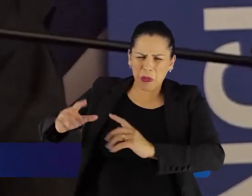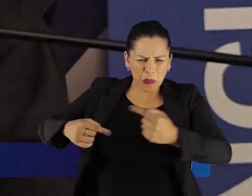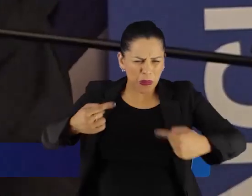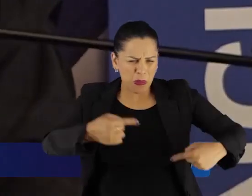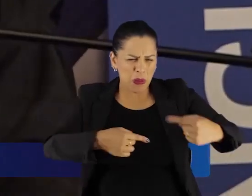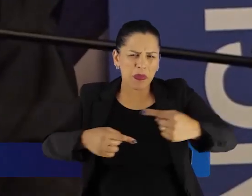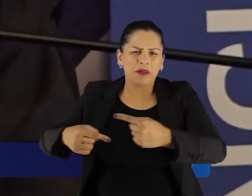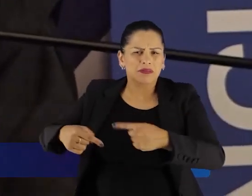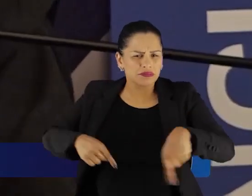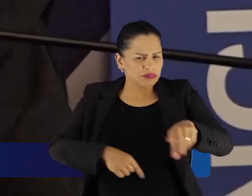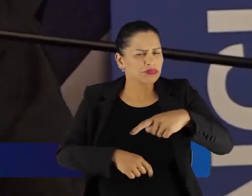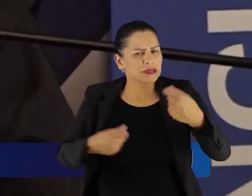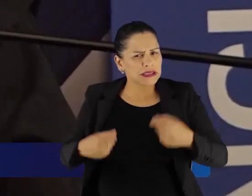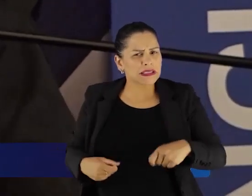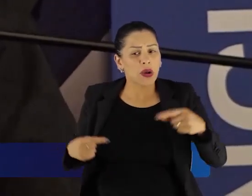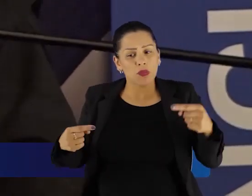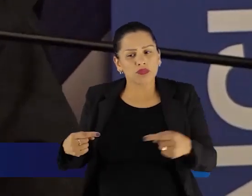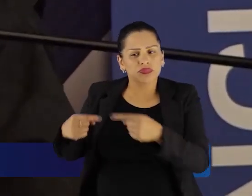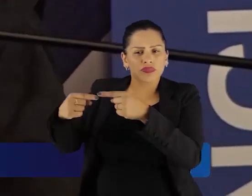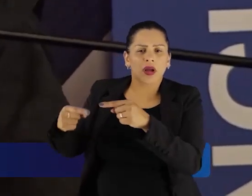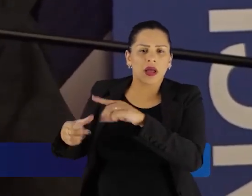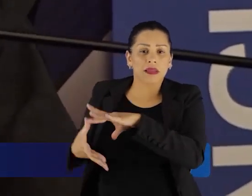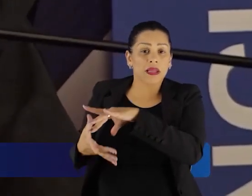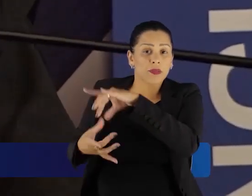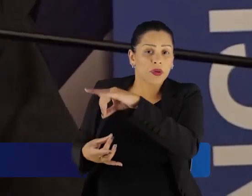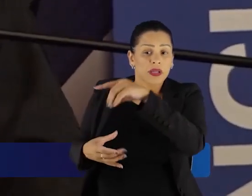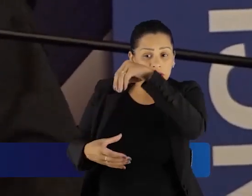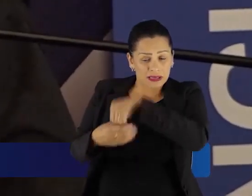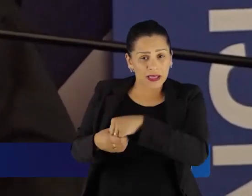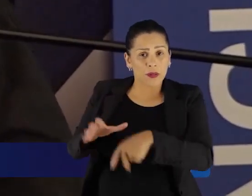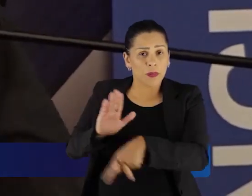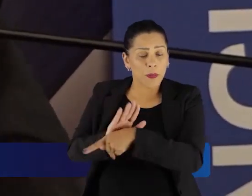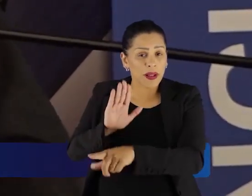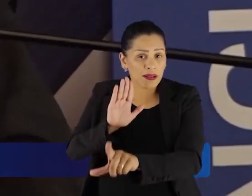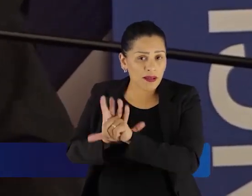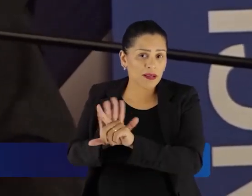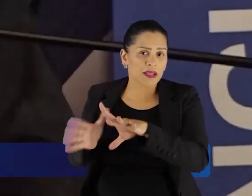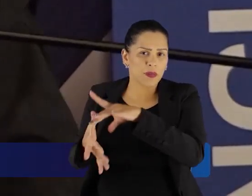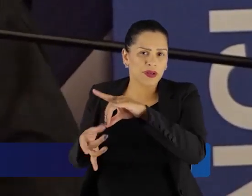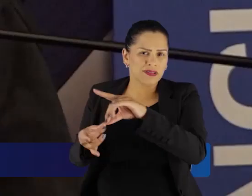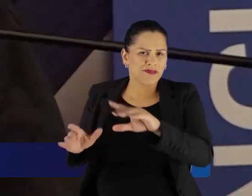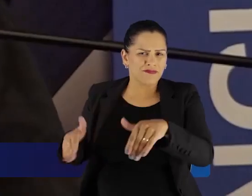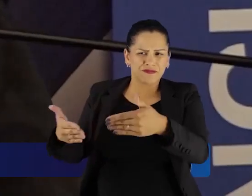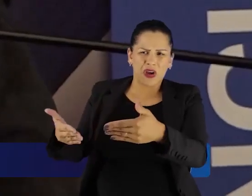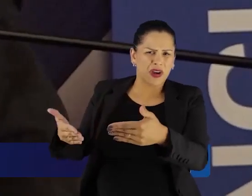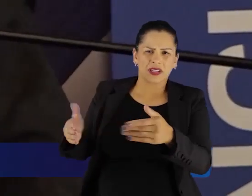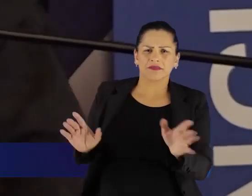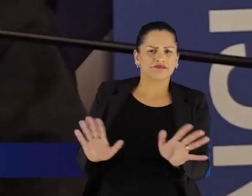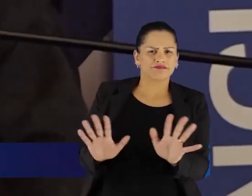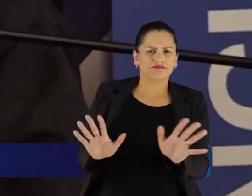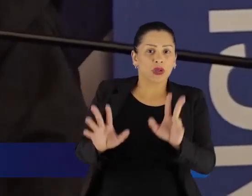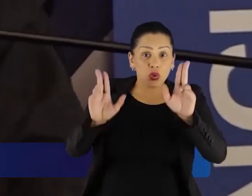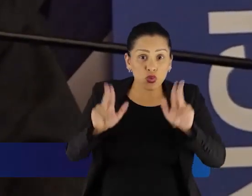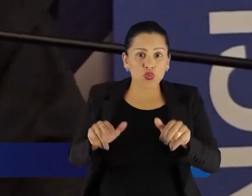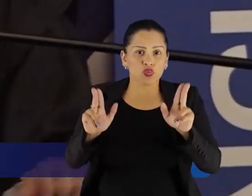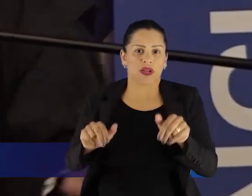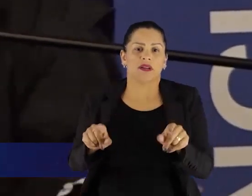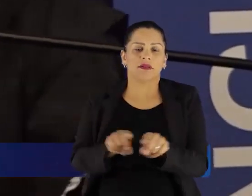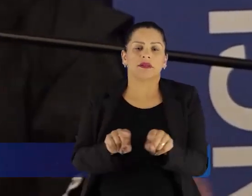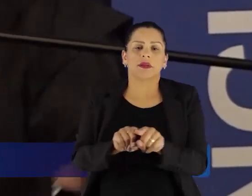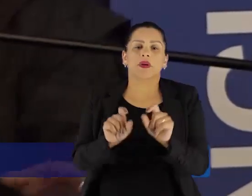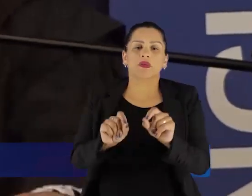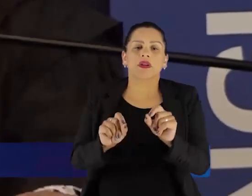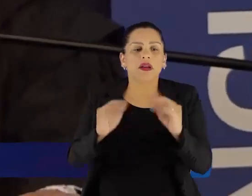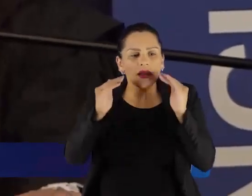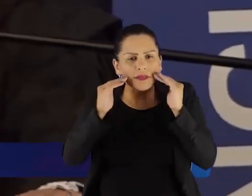de acordo com a democracia dentro da Democracia foram dela jamais e com observância das regras